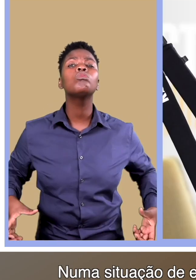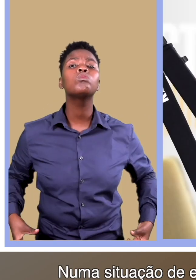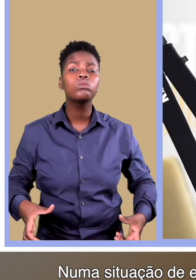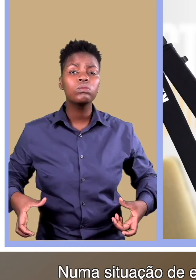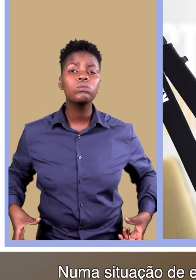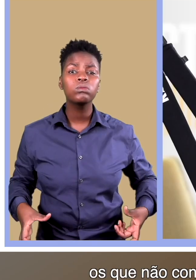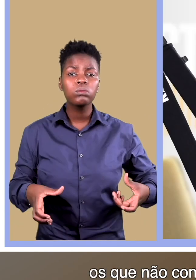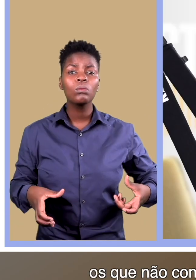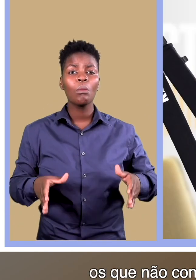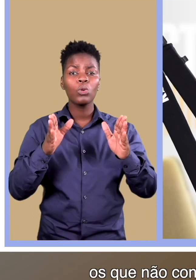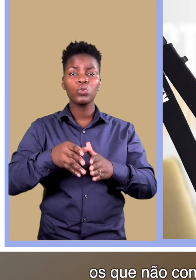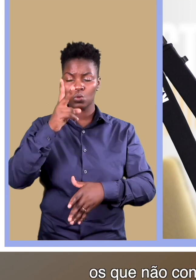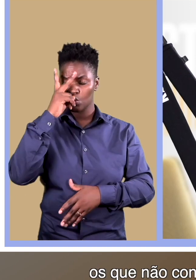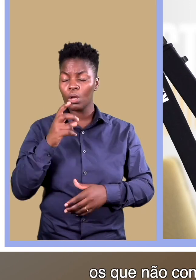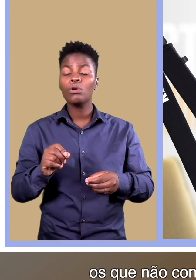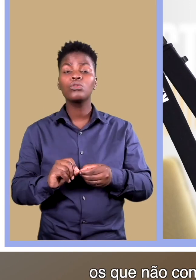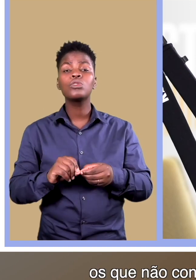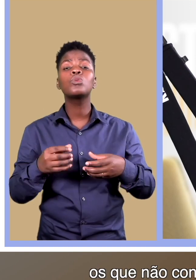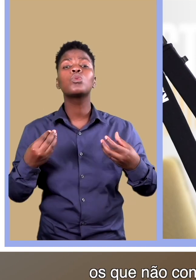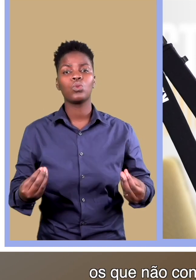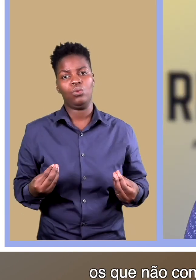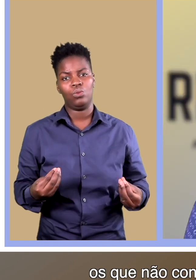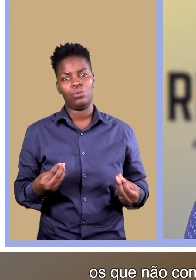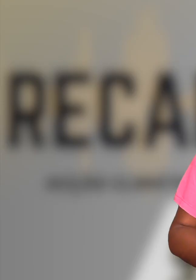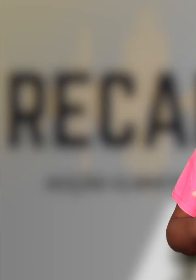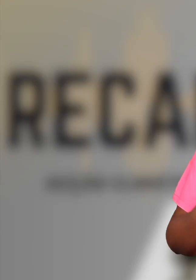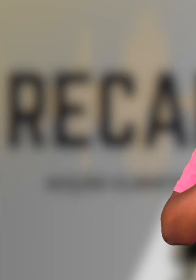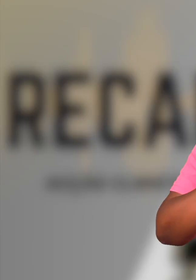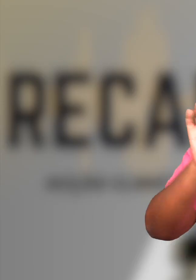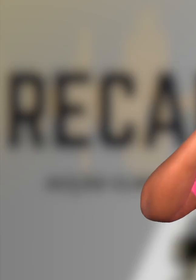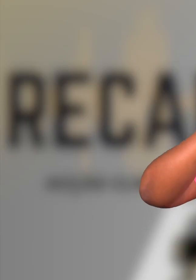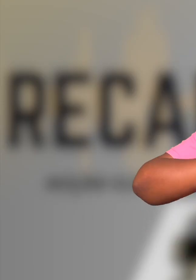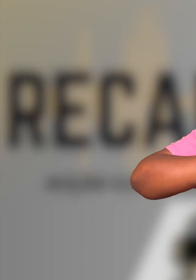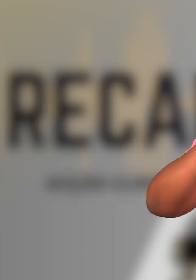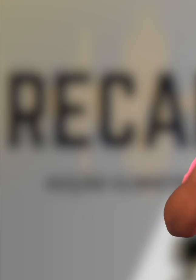poder ajudar os que não conseguem se locomover com tanta facilidade.